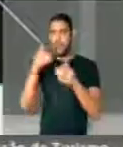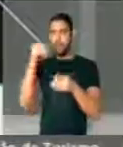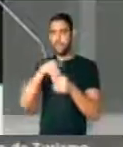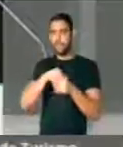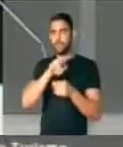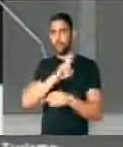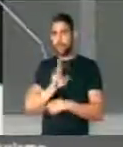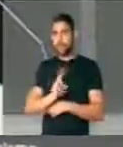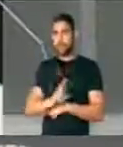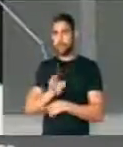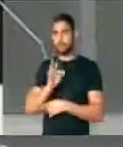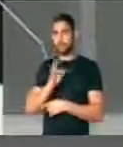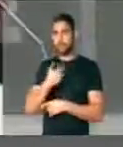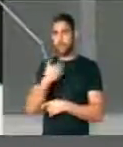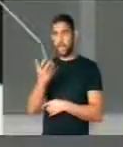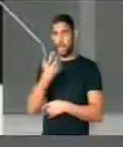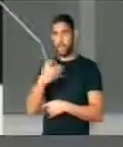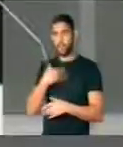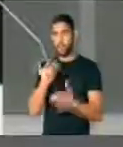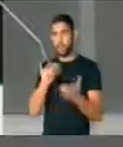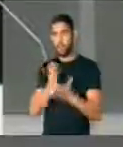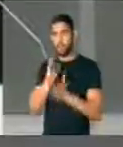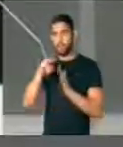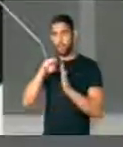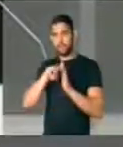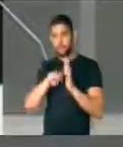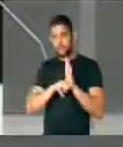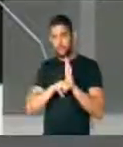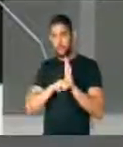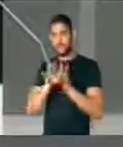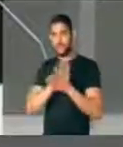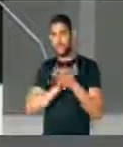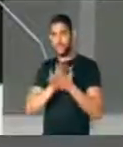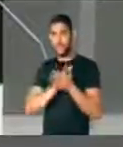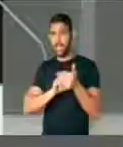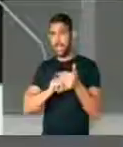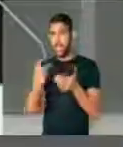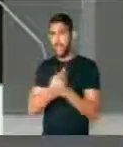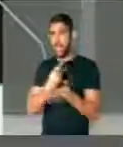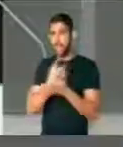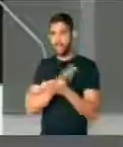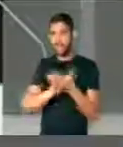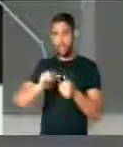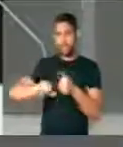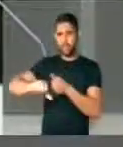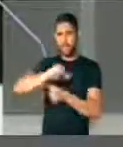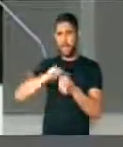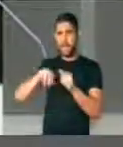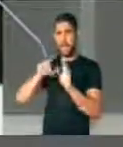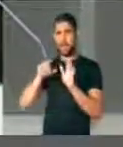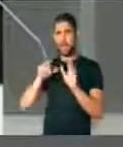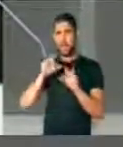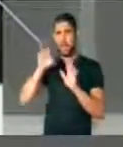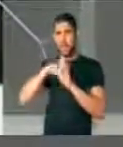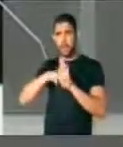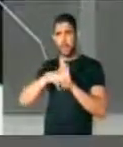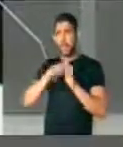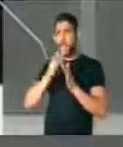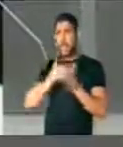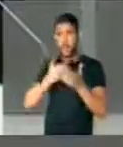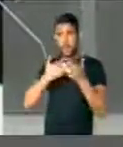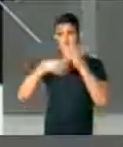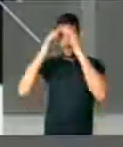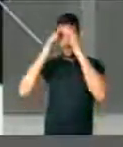votação nominal, queremos a aprovação das medidas sem distorção, queremos aqui respeito às pessoas, não a